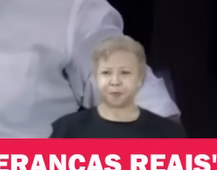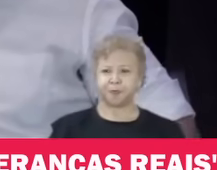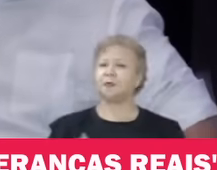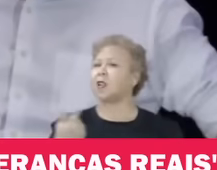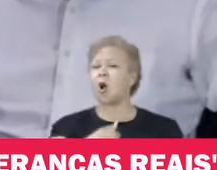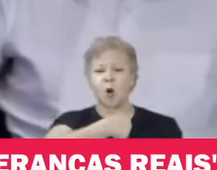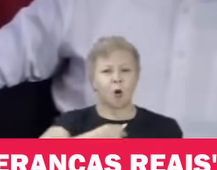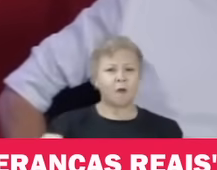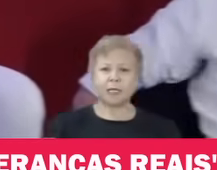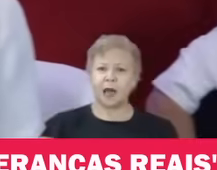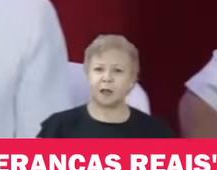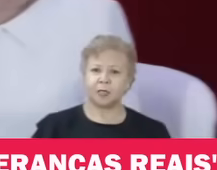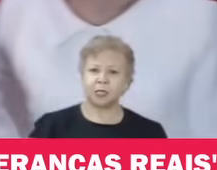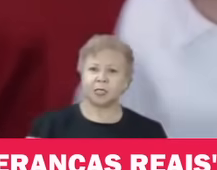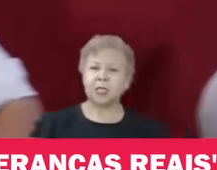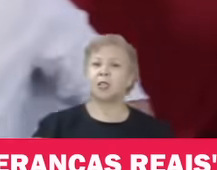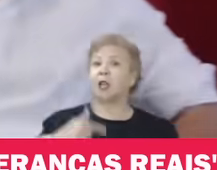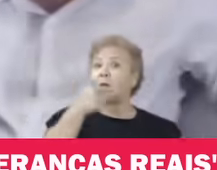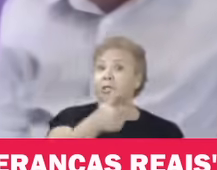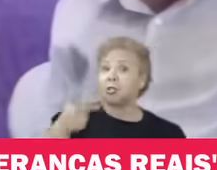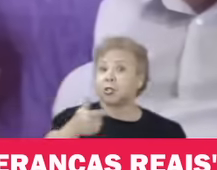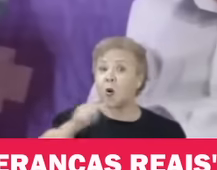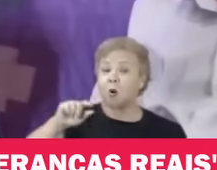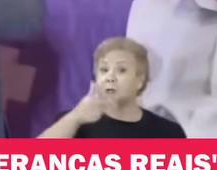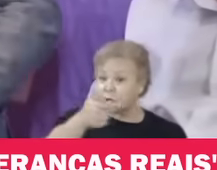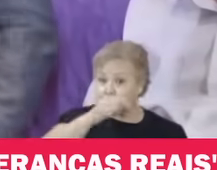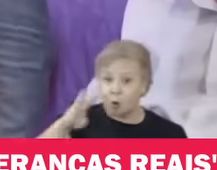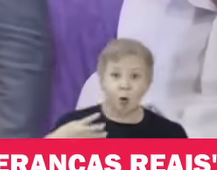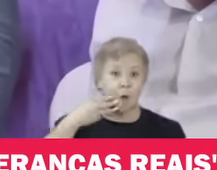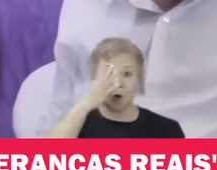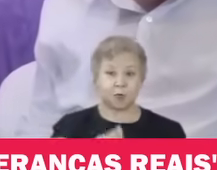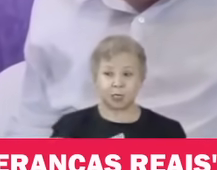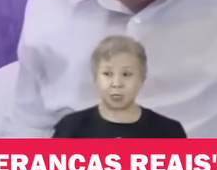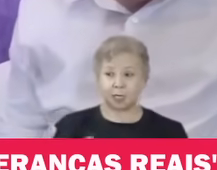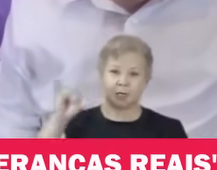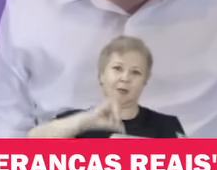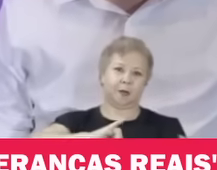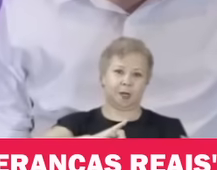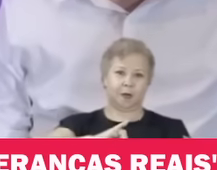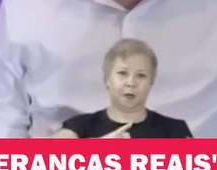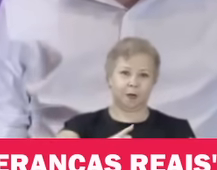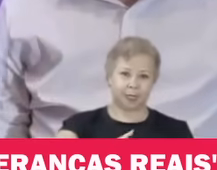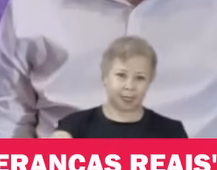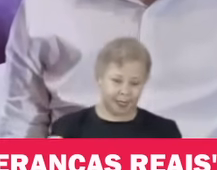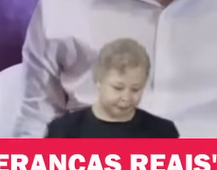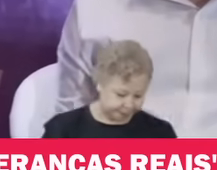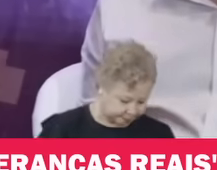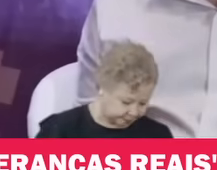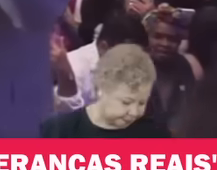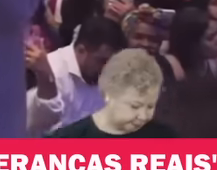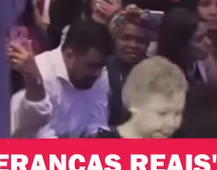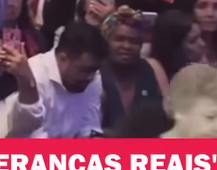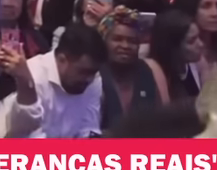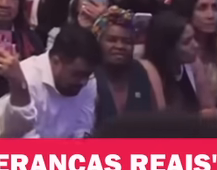gente governava praticamente 22 milhões de brasileiros aqui com a capital. E nós perdemos